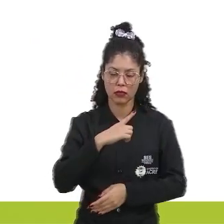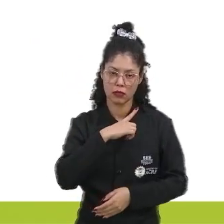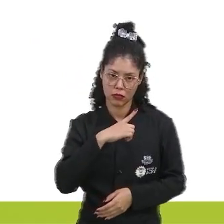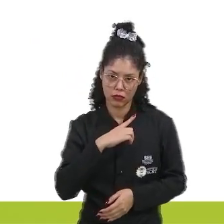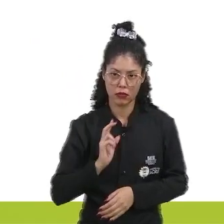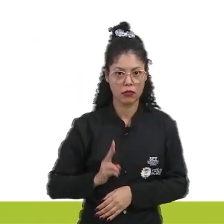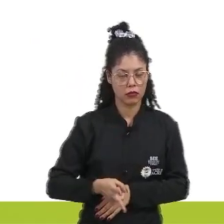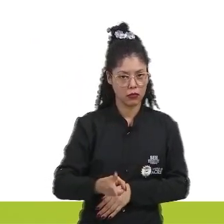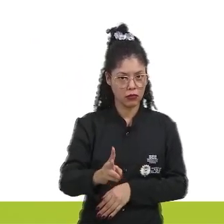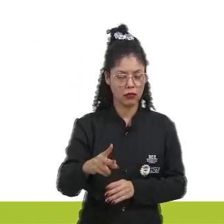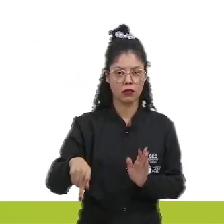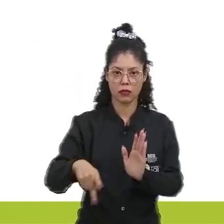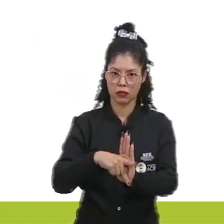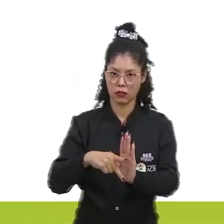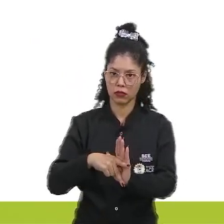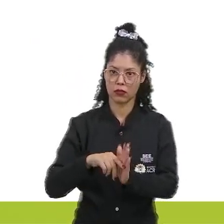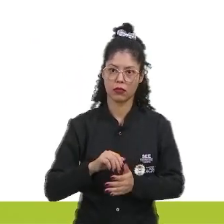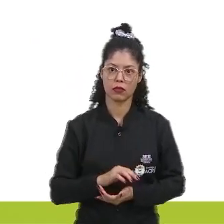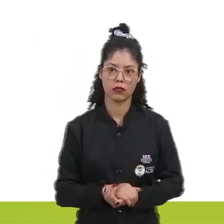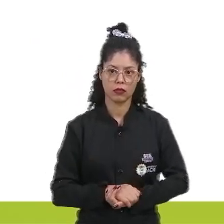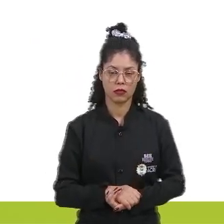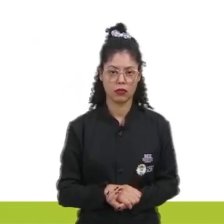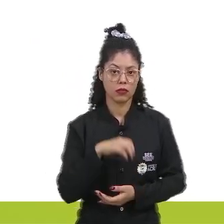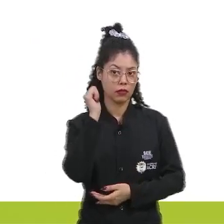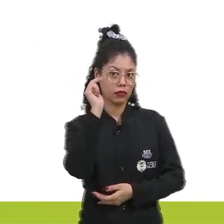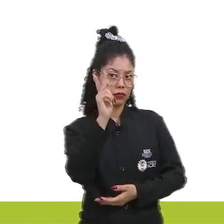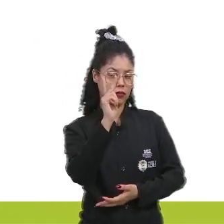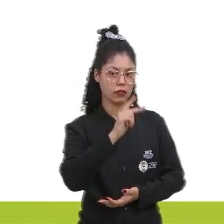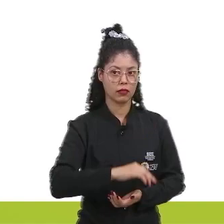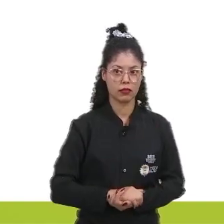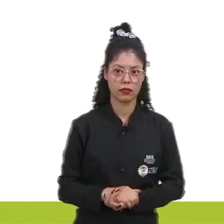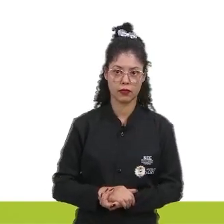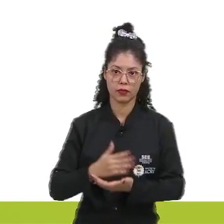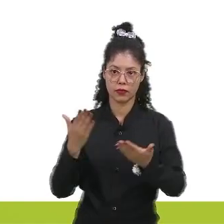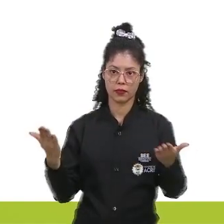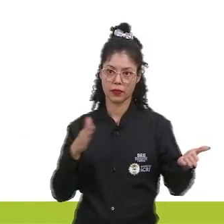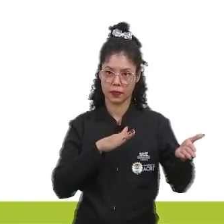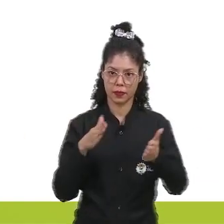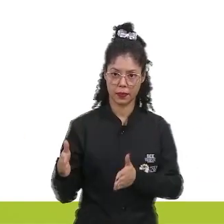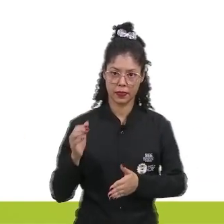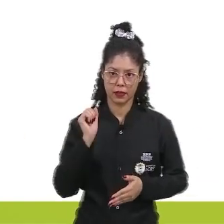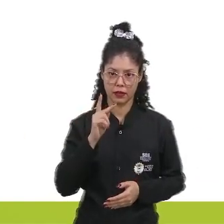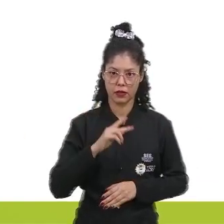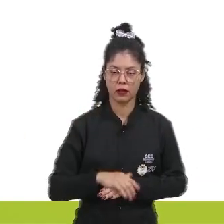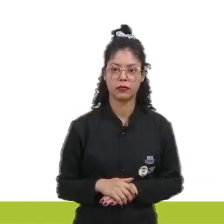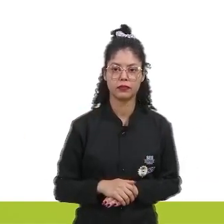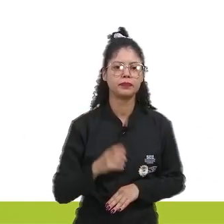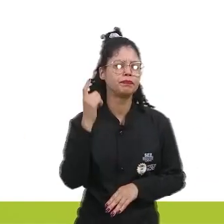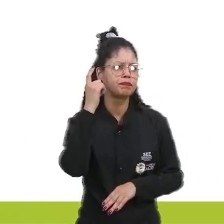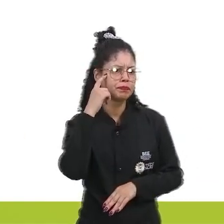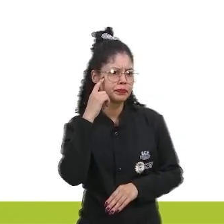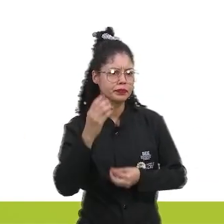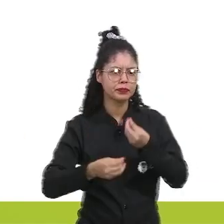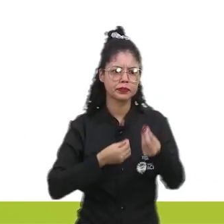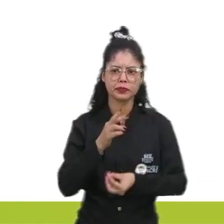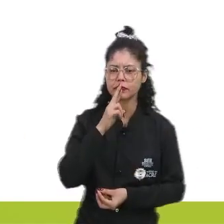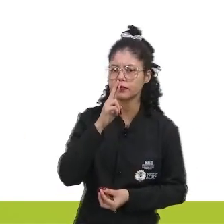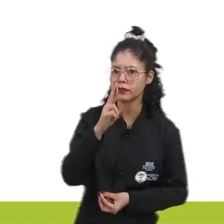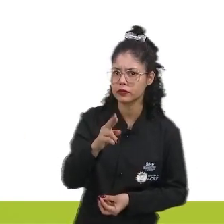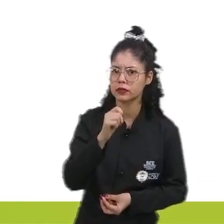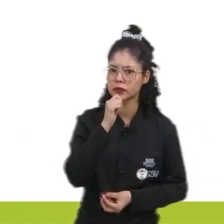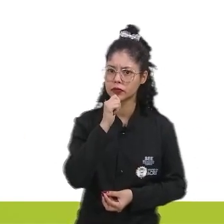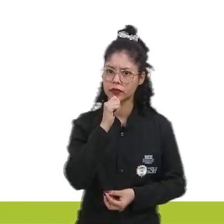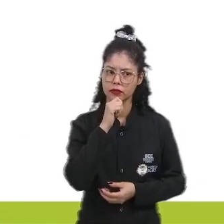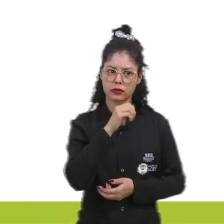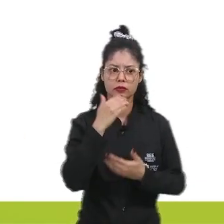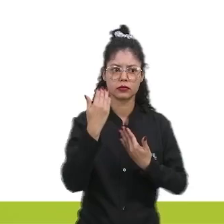uma constante de proporcionalidade. Ok, pessoal? Então essa primeira parte está ok, eu já consigo até pensar como resolver isso numa prova de